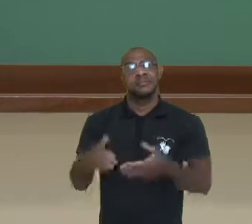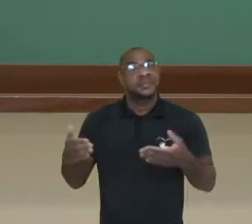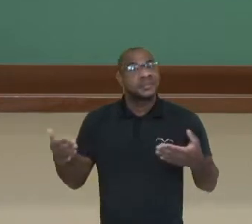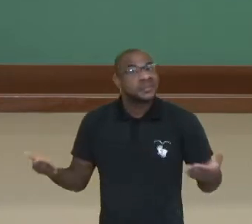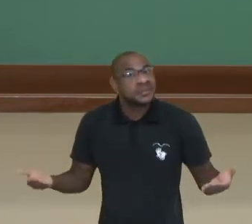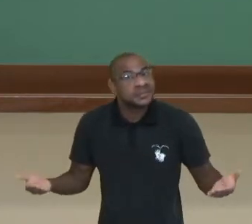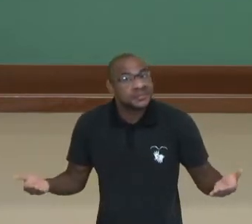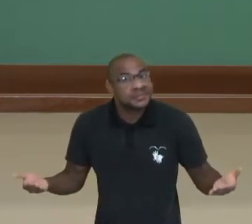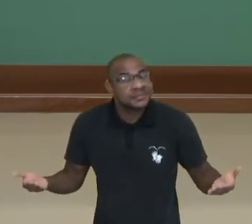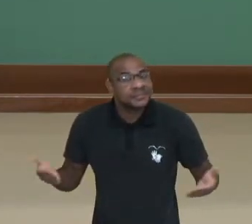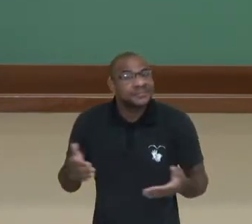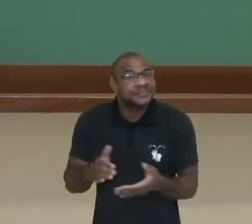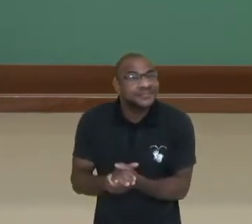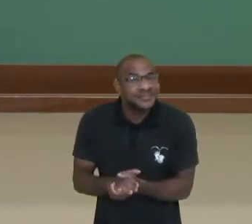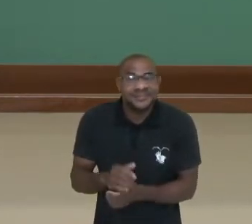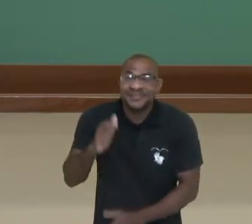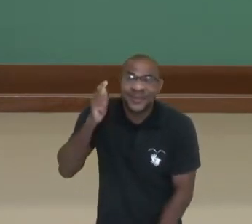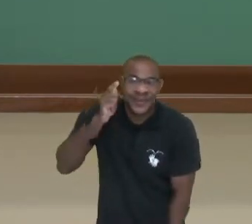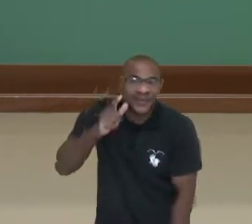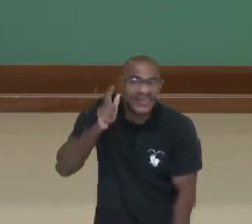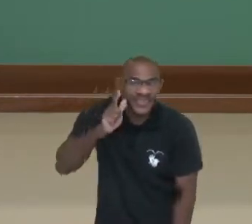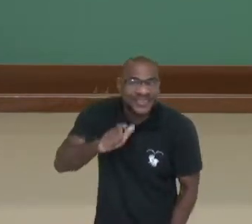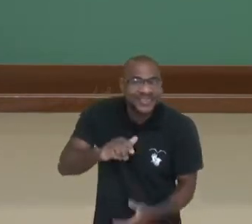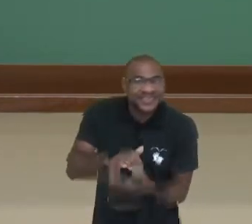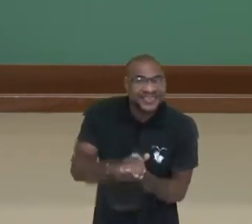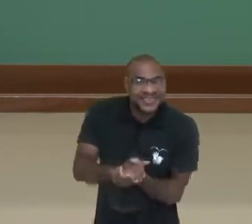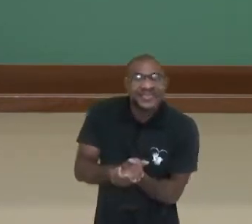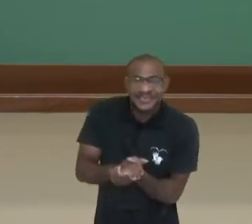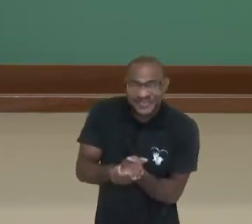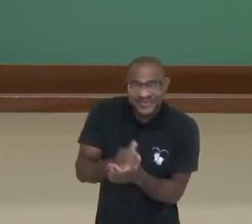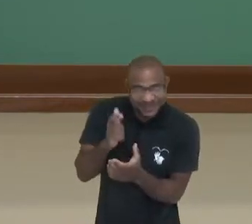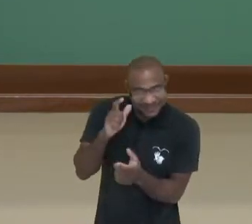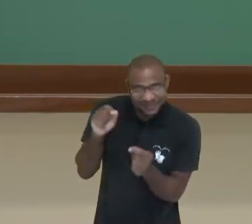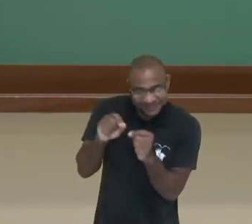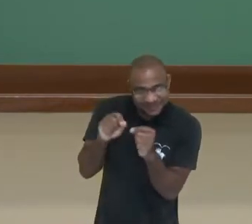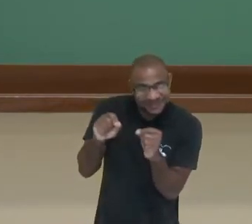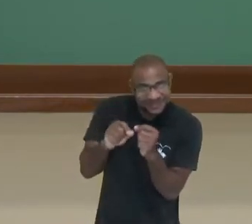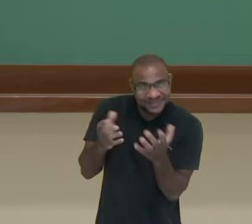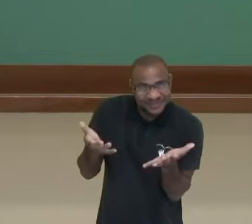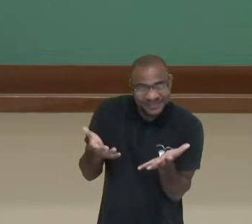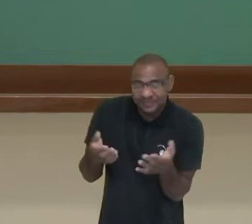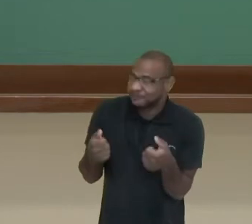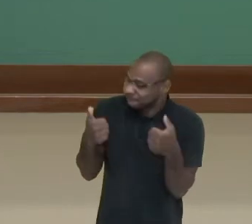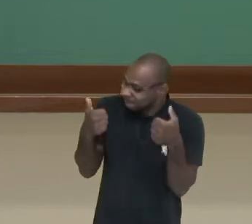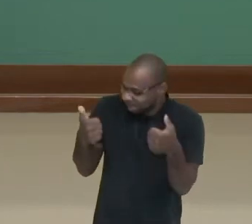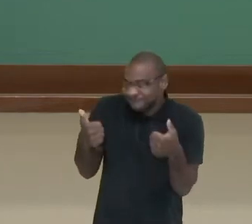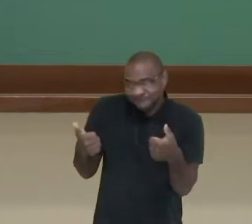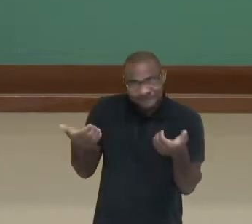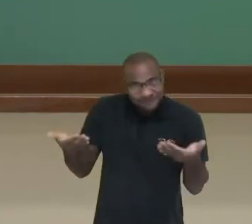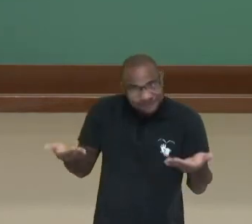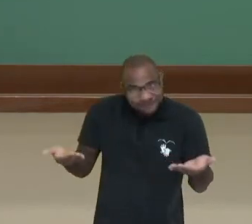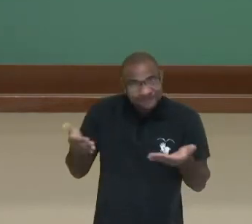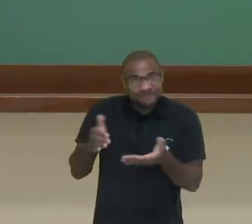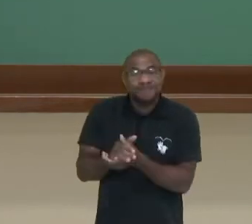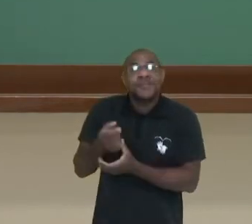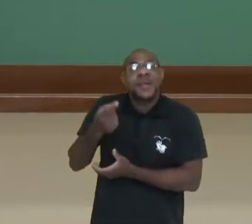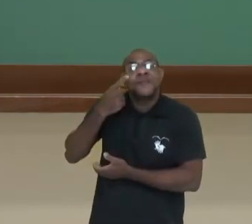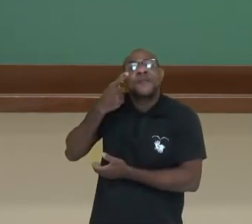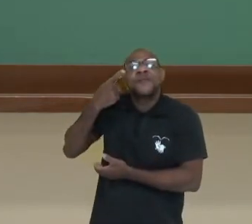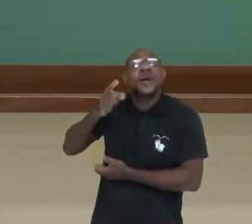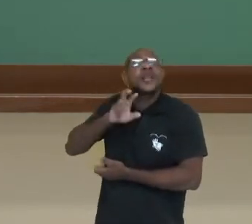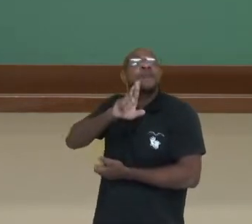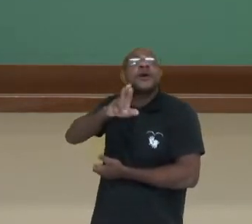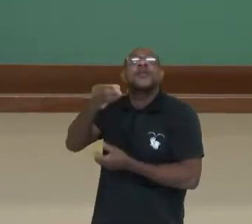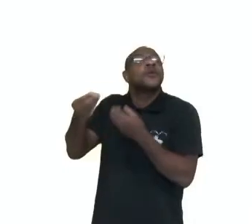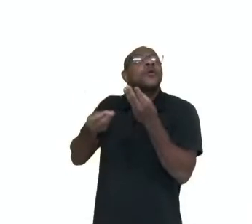daí, meu amiguinho? E daí, minha amiguinha? Conseguiram fazer? Capricharam bem legal na letra? Vamos ver uma resposta?